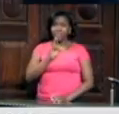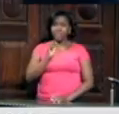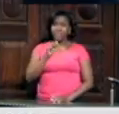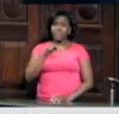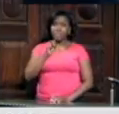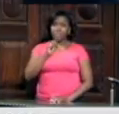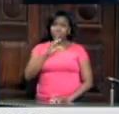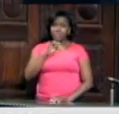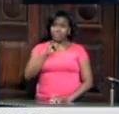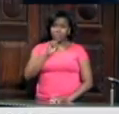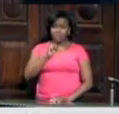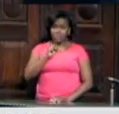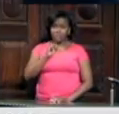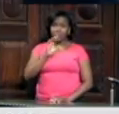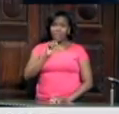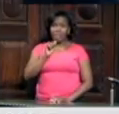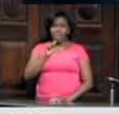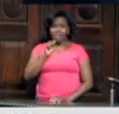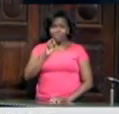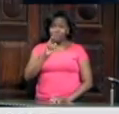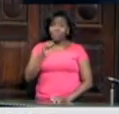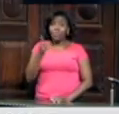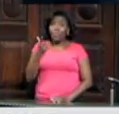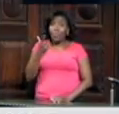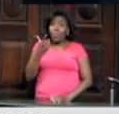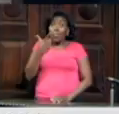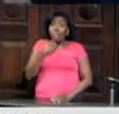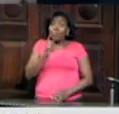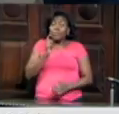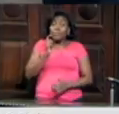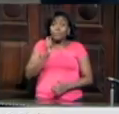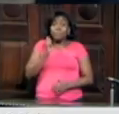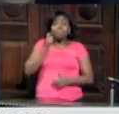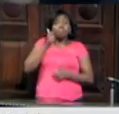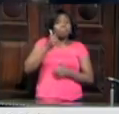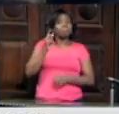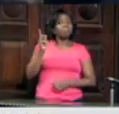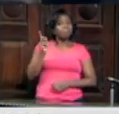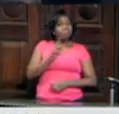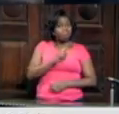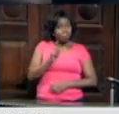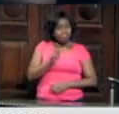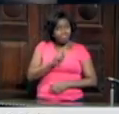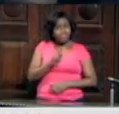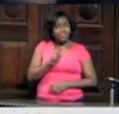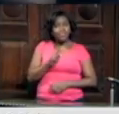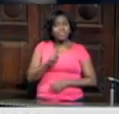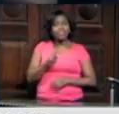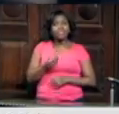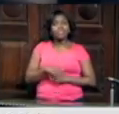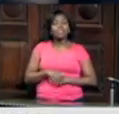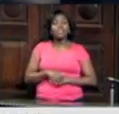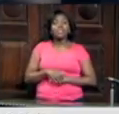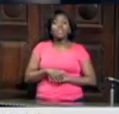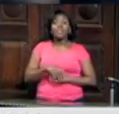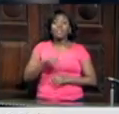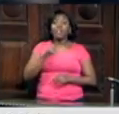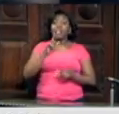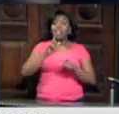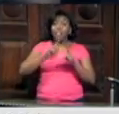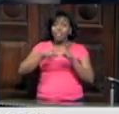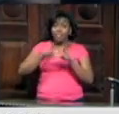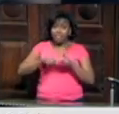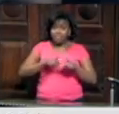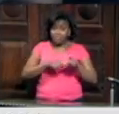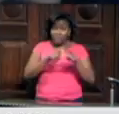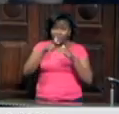que não chegou a tomar posse, e na sua propositura ficou claro que as letras médicas